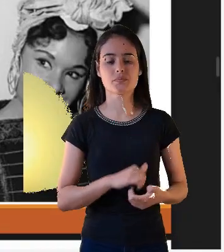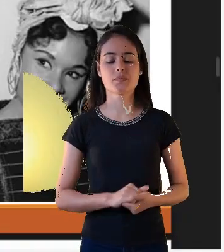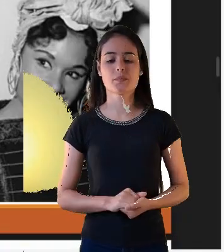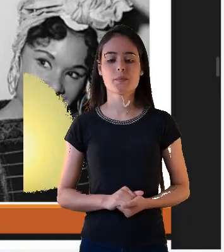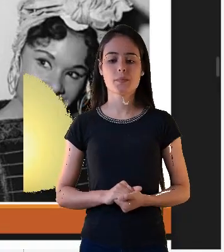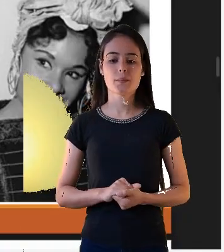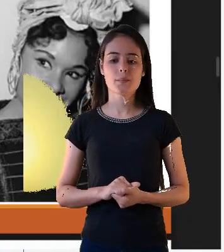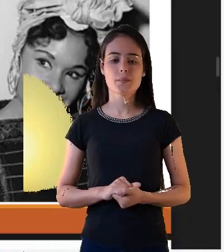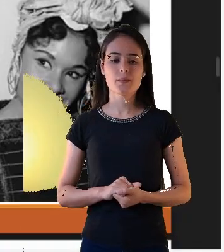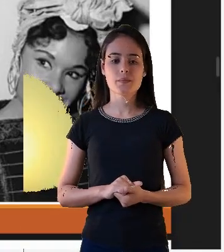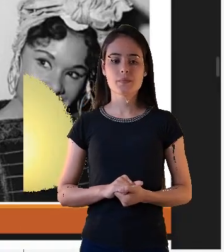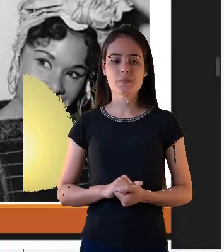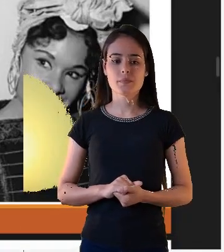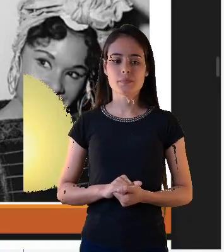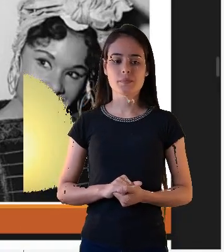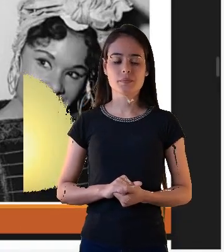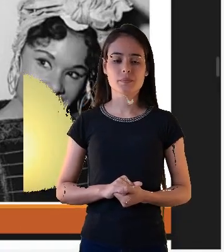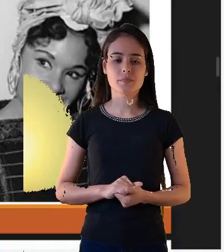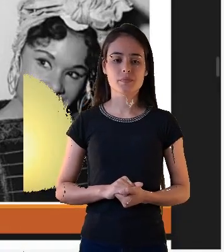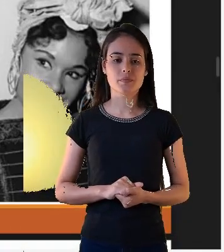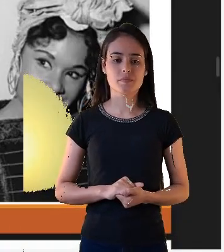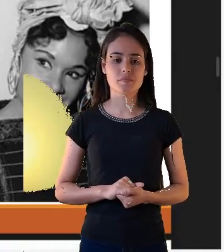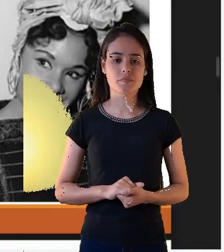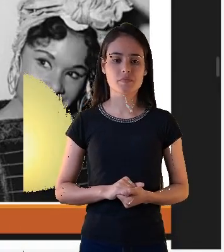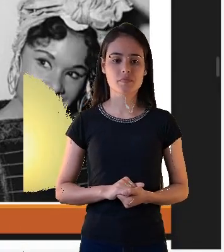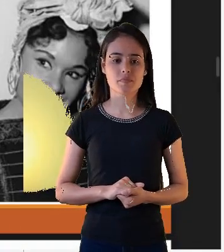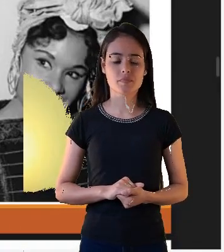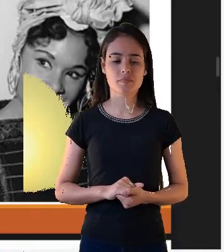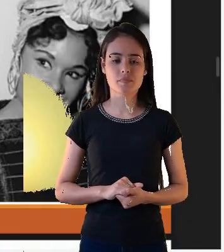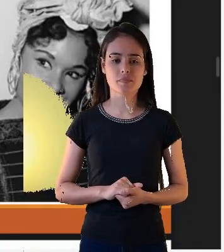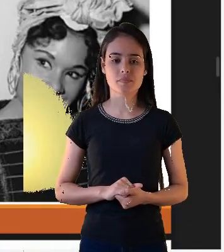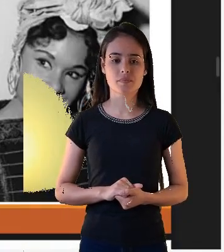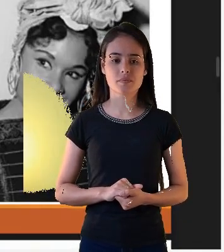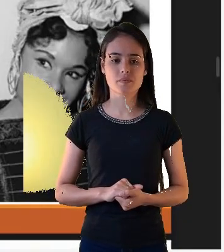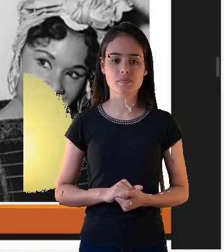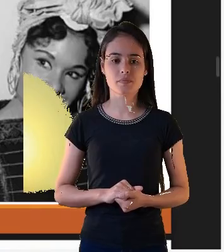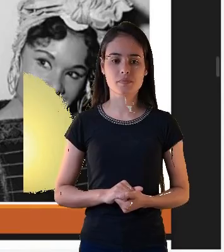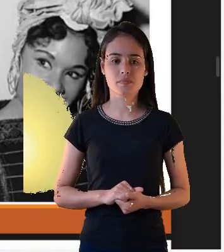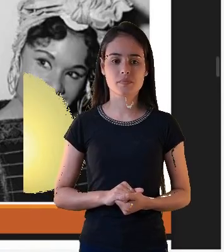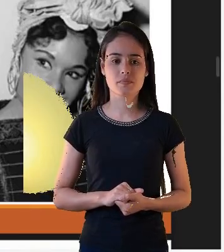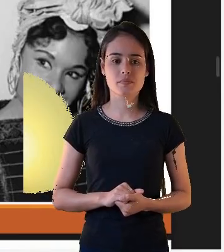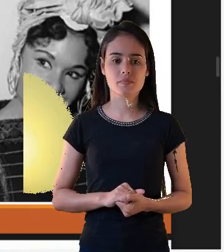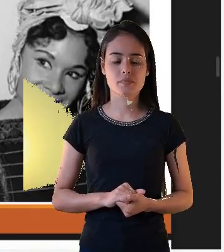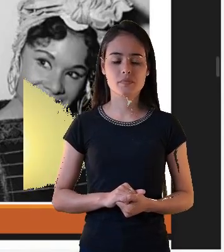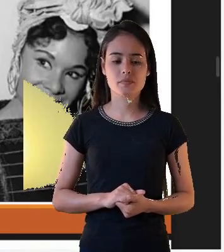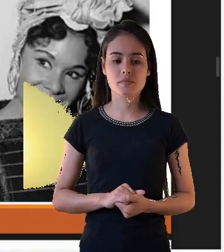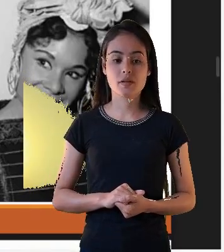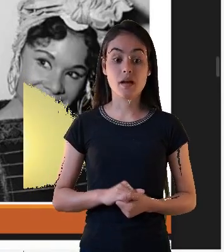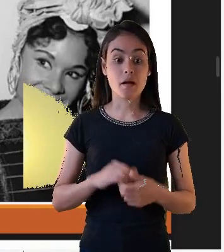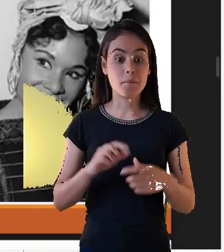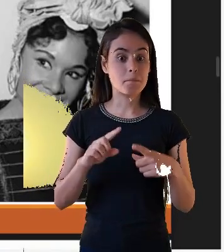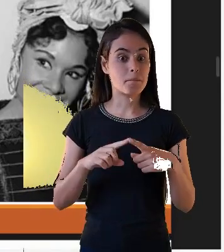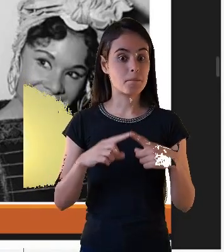Como existia nos Estados Unidos e na África do Sul. Mas aqui,